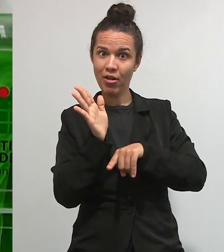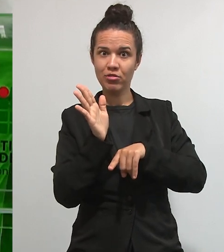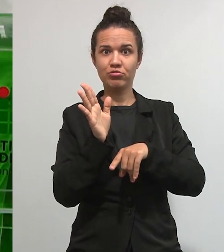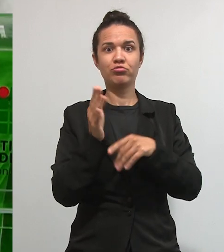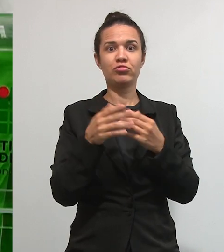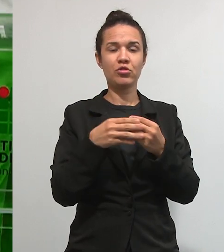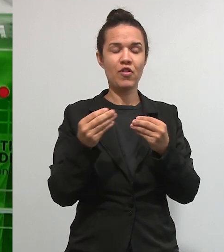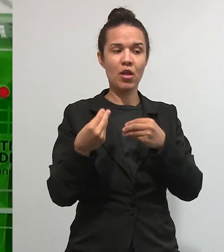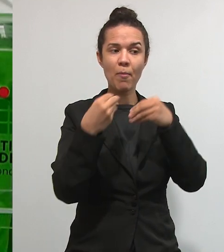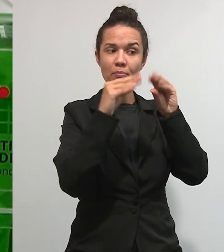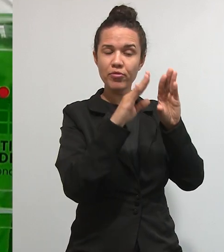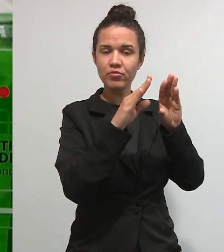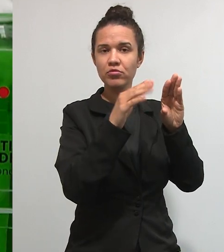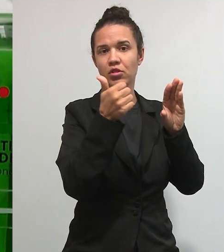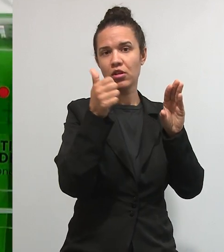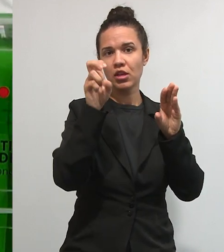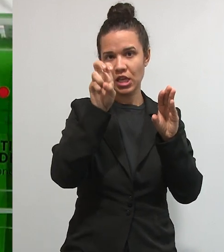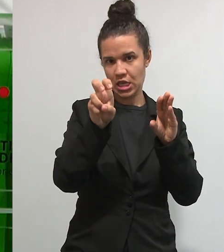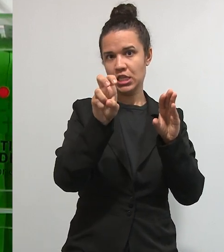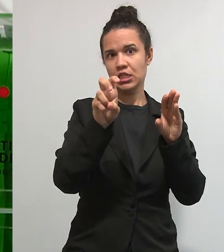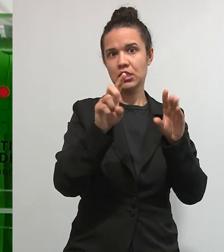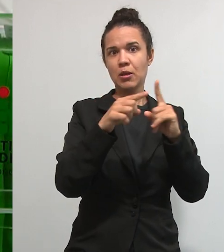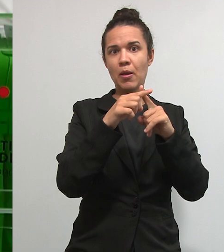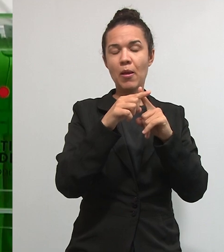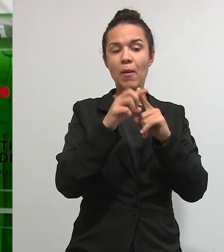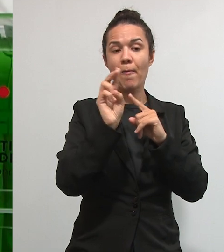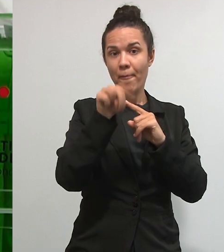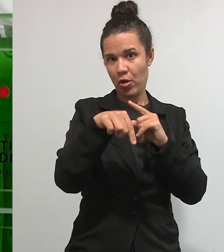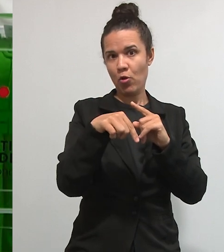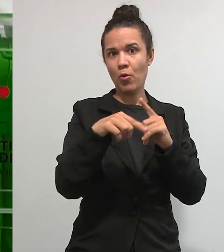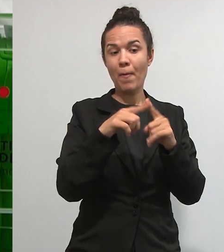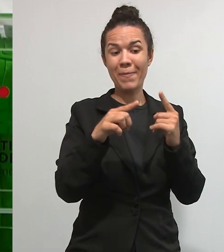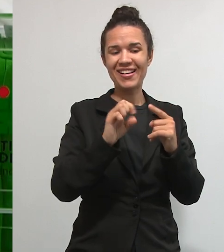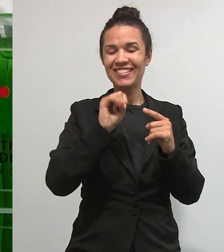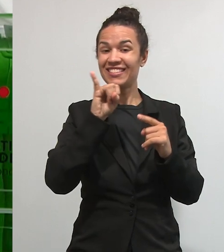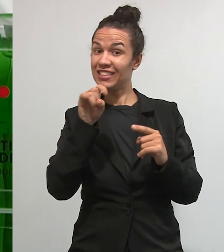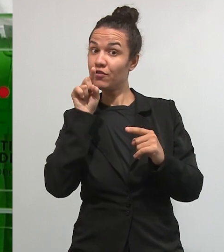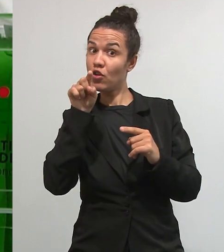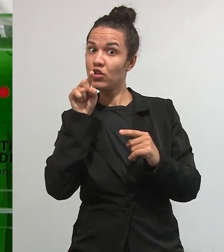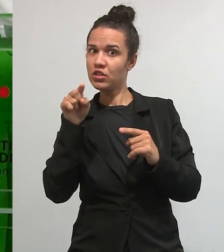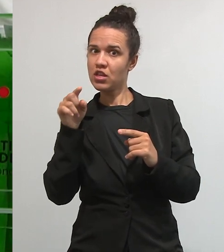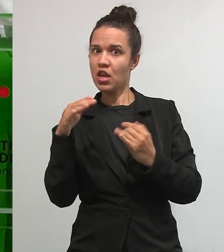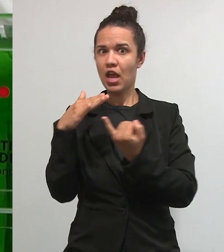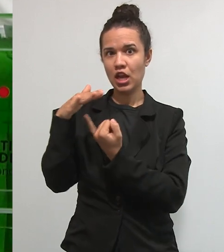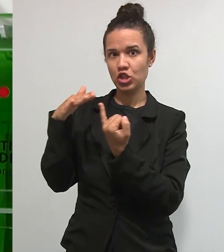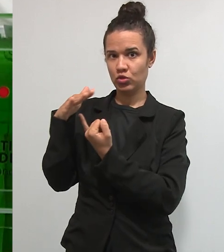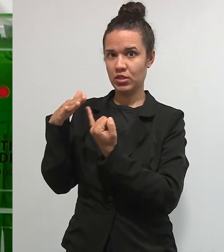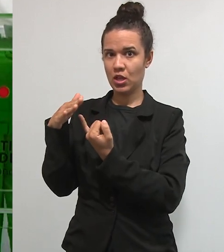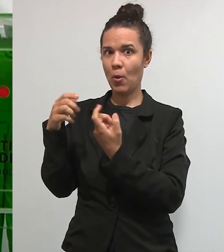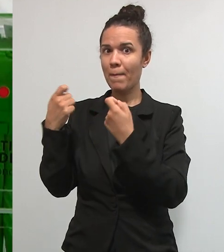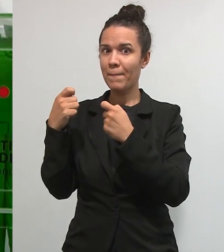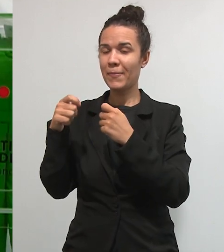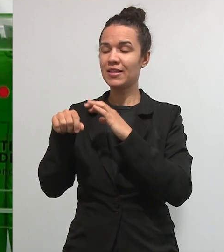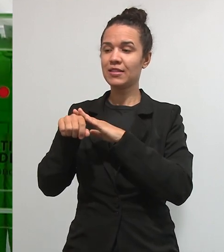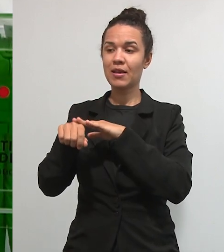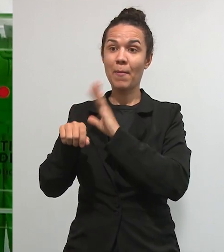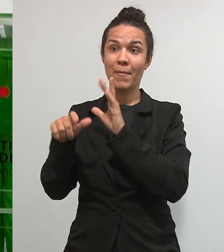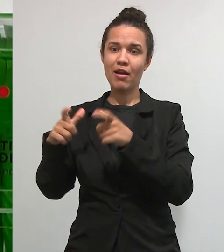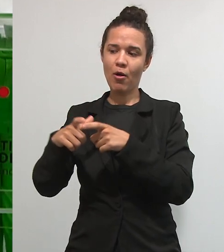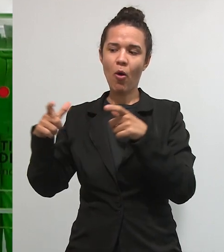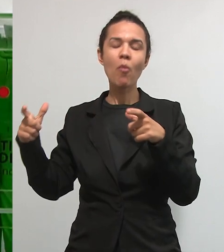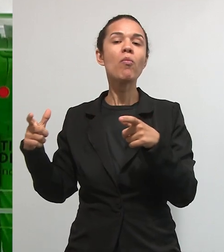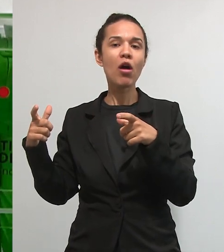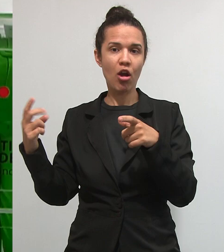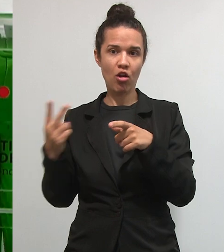15 mil. Agora, se você estivesse do outro lado, ou seja, o órgão público, ele já tem que lançar o quê? O maior valor para o passivo.